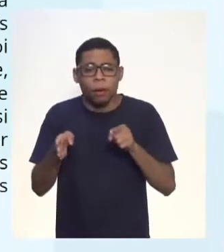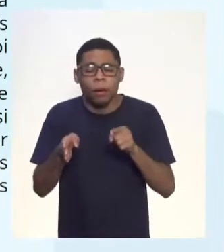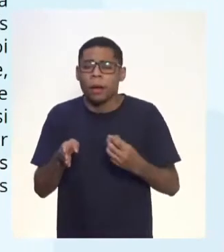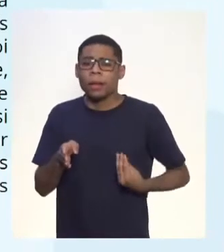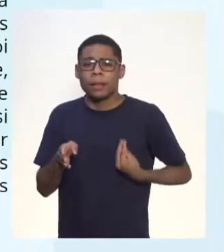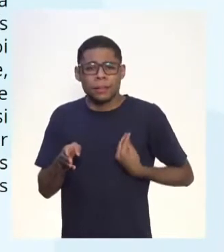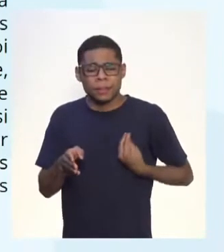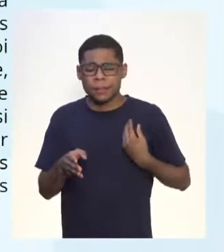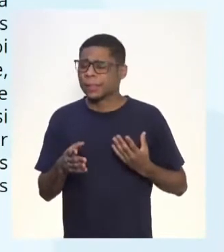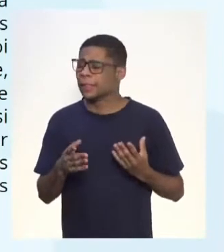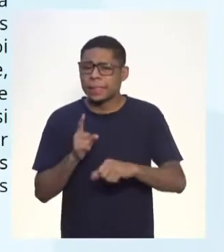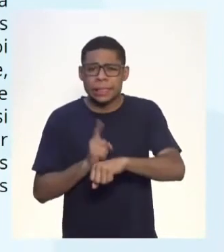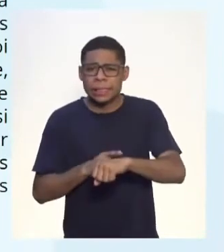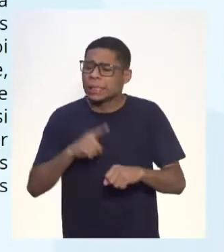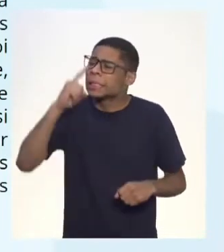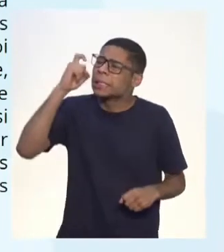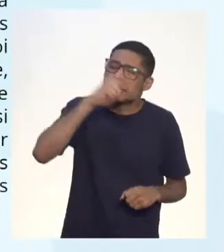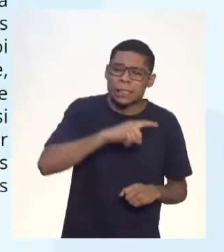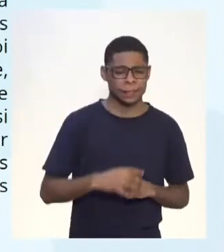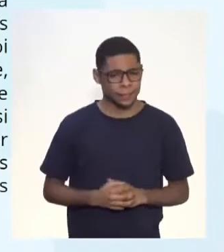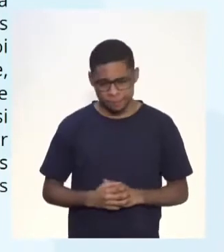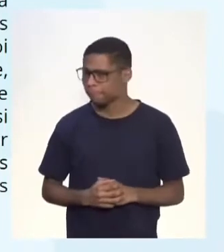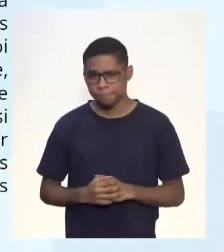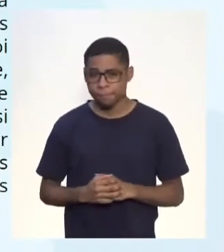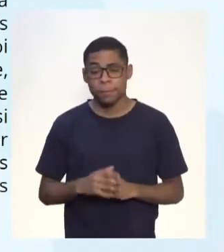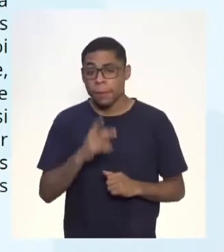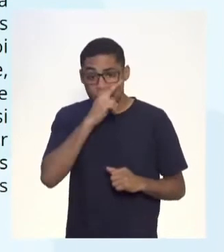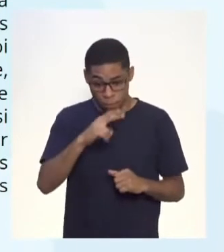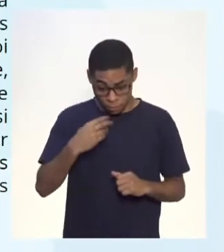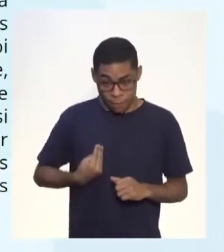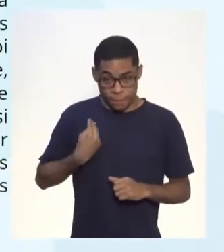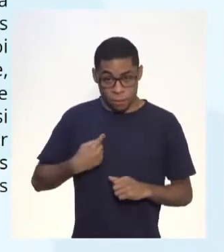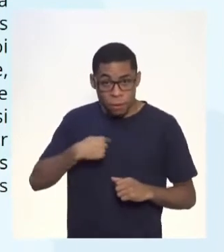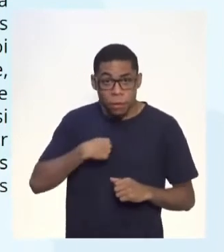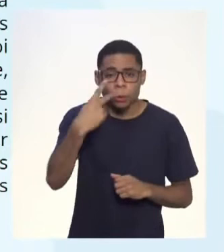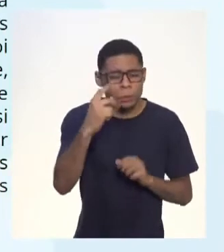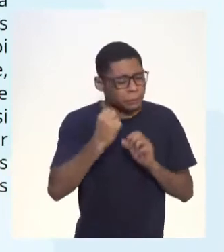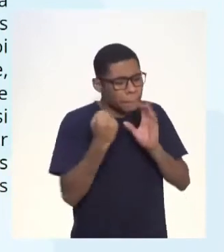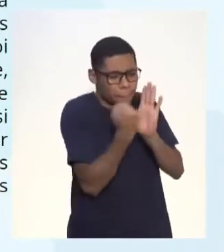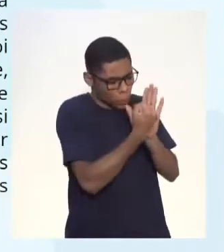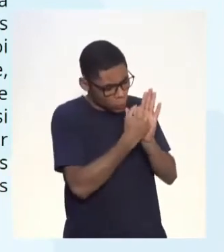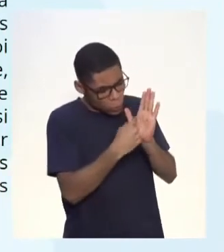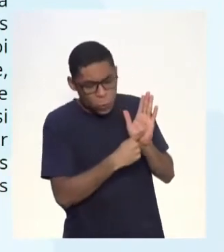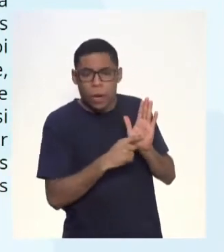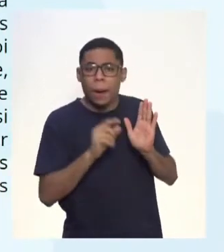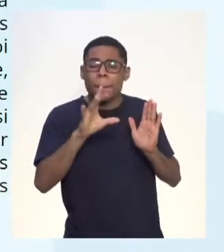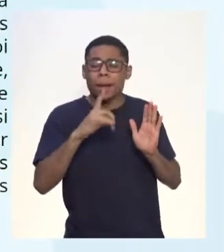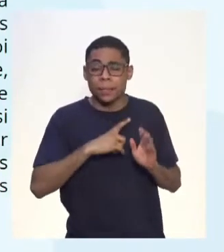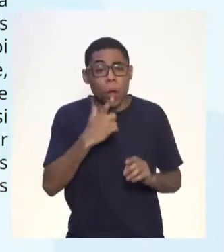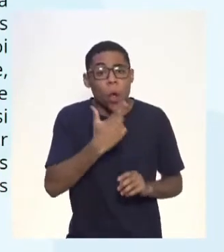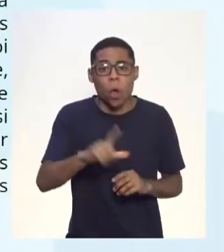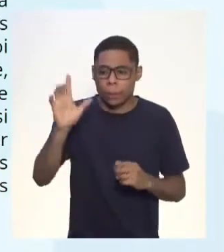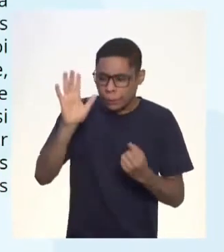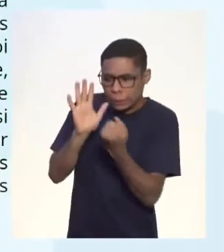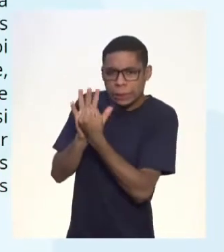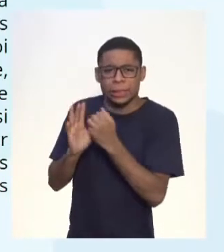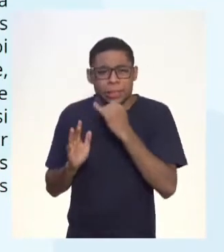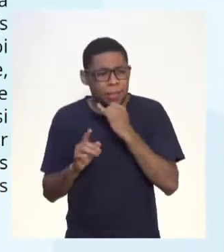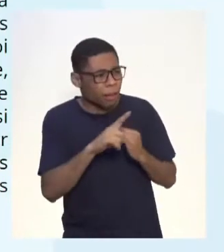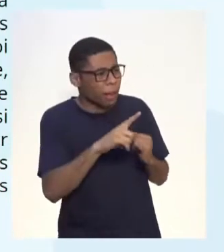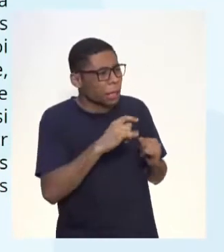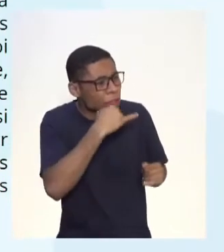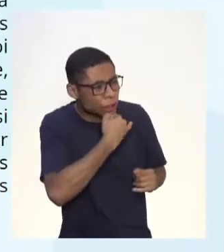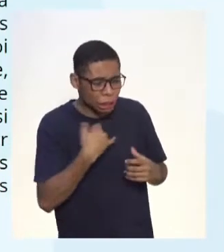muito pesar e consternação, e isso tem nos marcado muito. Mas há algo que tem sido tão marcante quanto as tristezas pelas